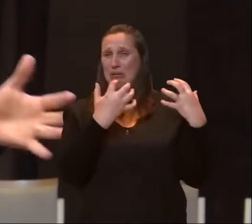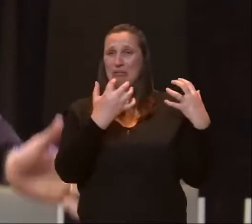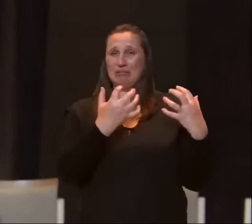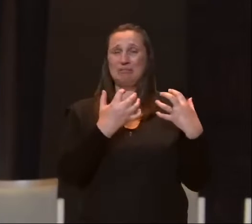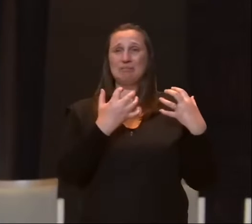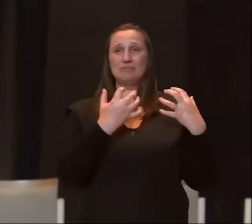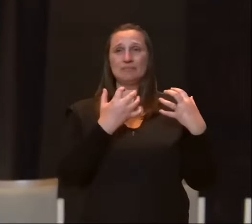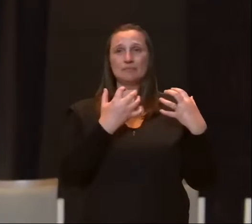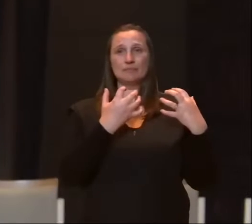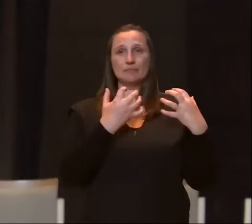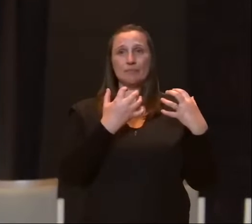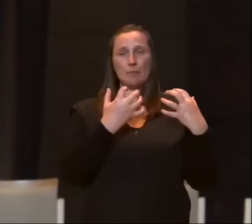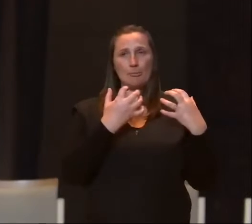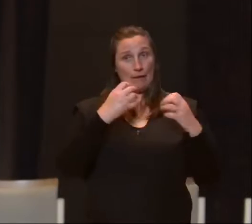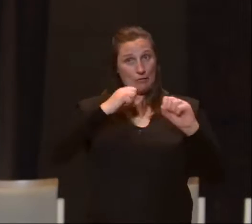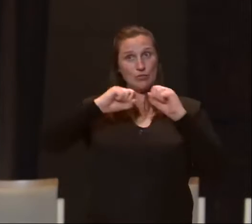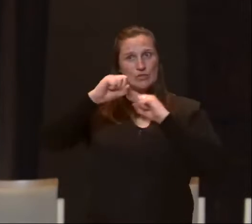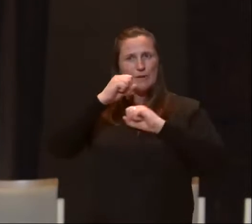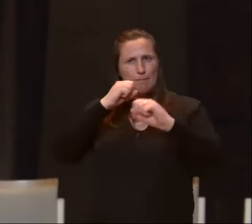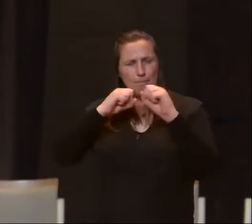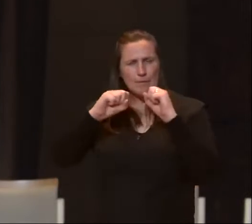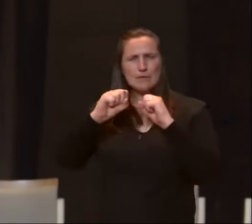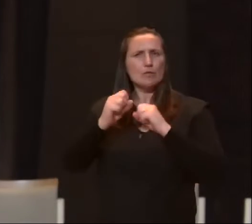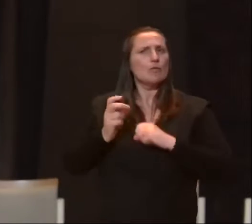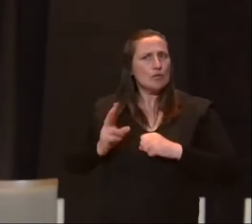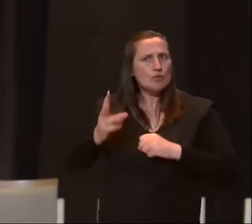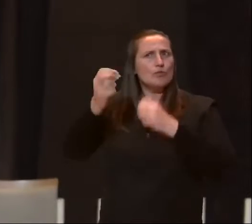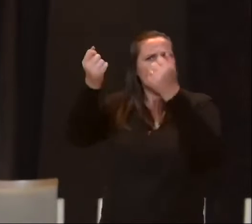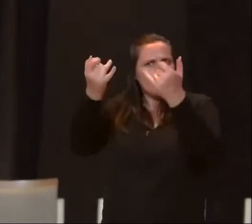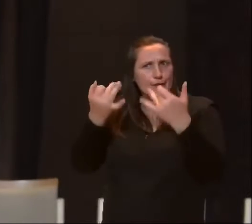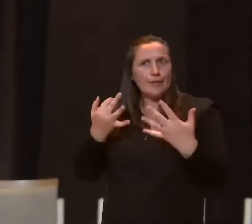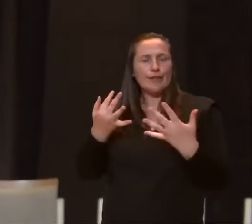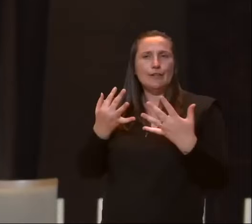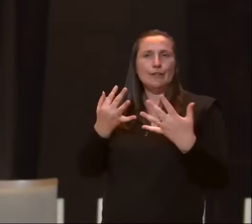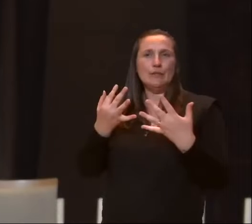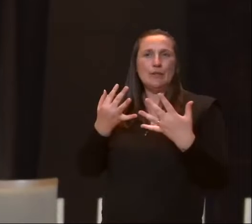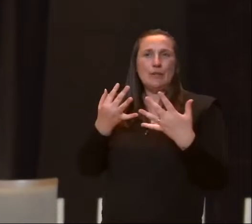Ele continua: ondas e vagalhões passaram sobre mim.